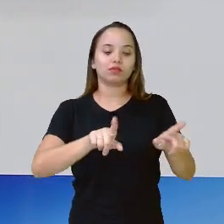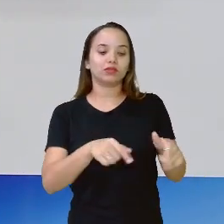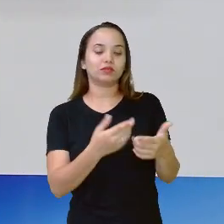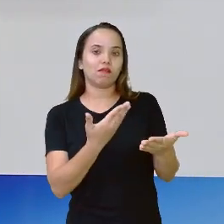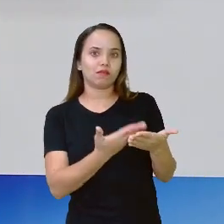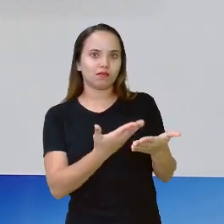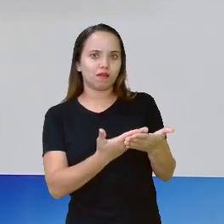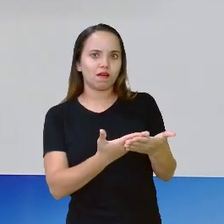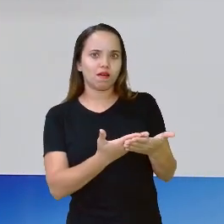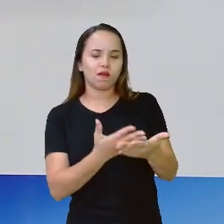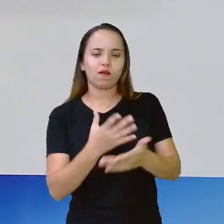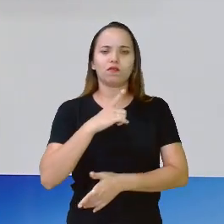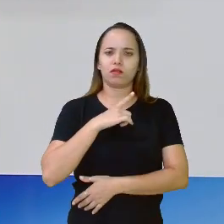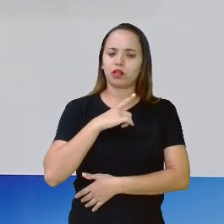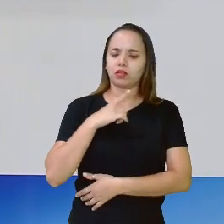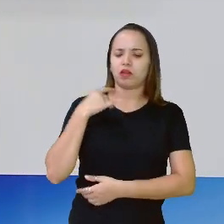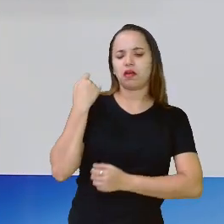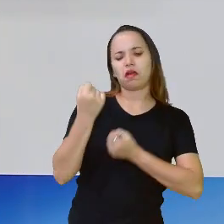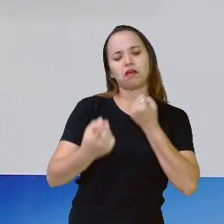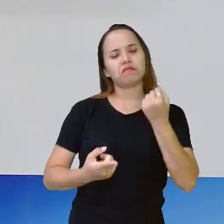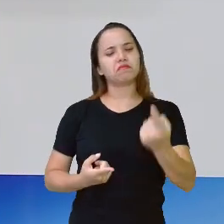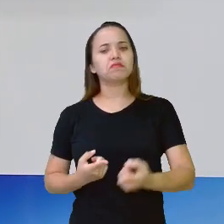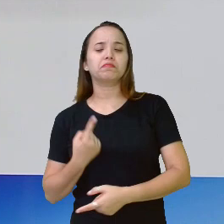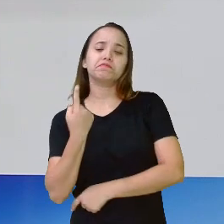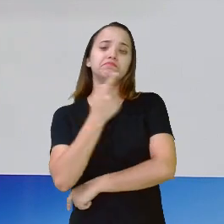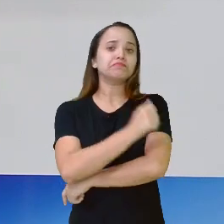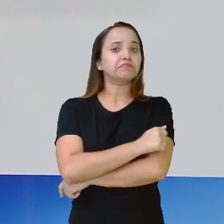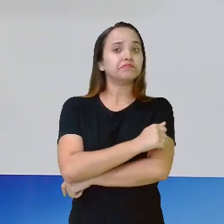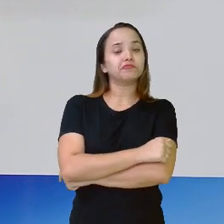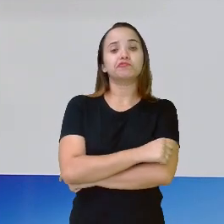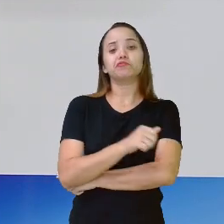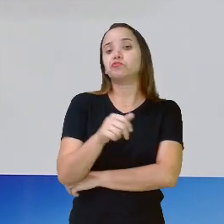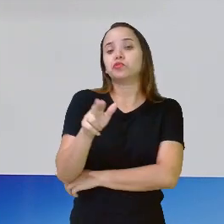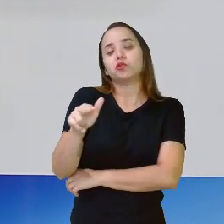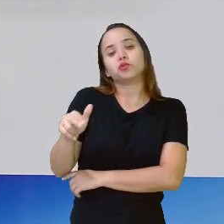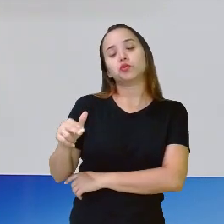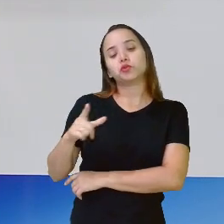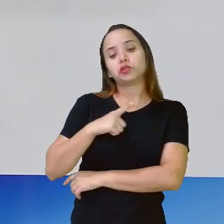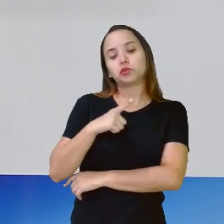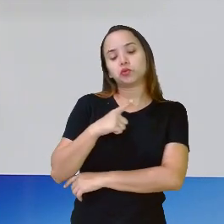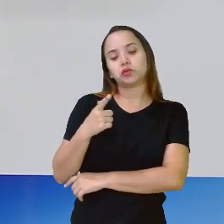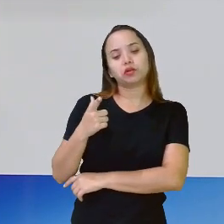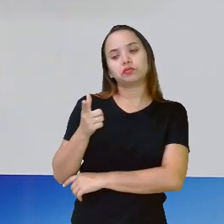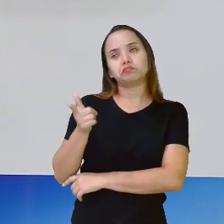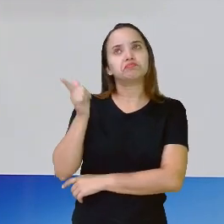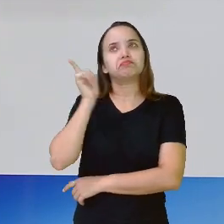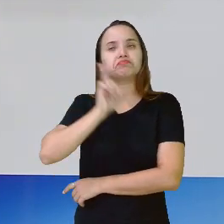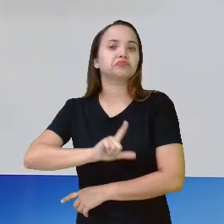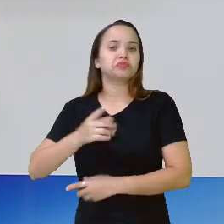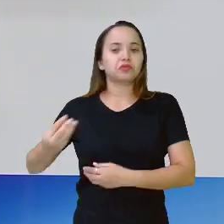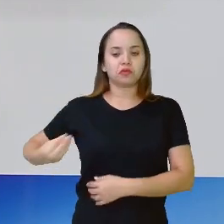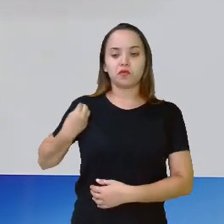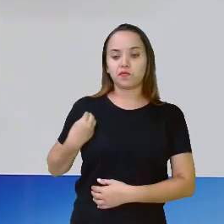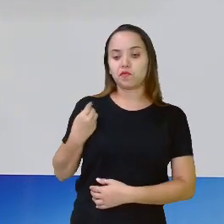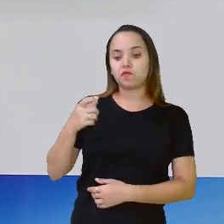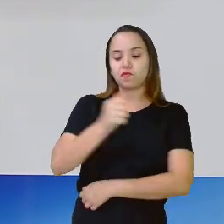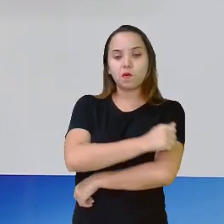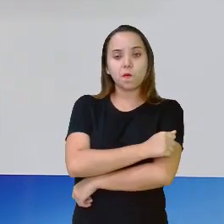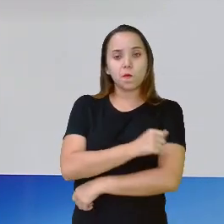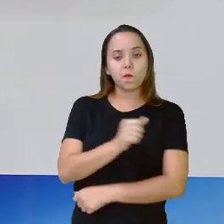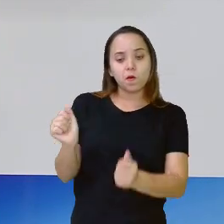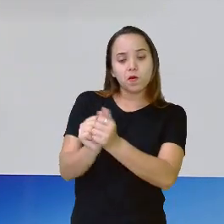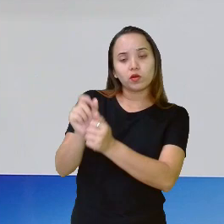e tem talvez algum estudante que nunca tenha convivido com um estudante com